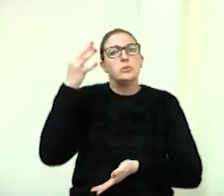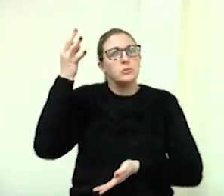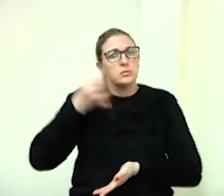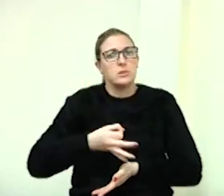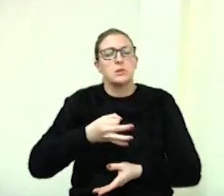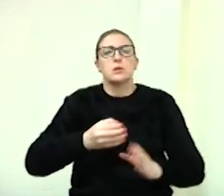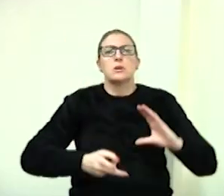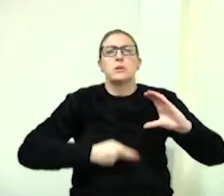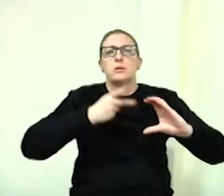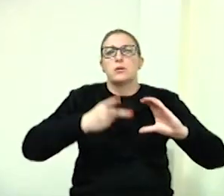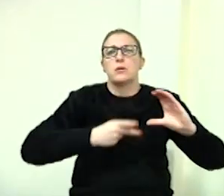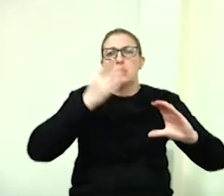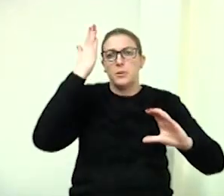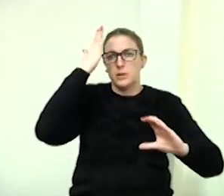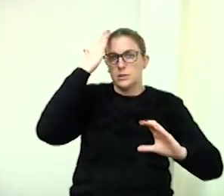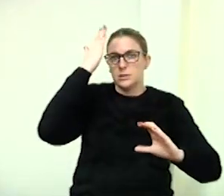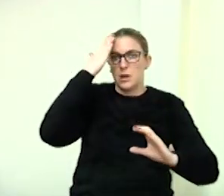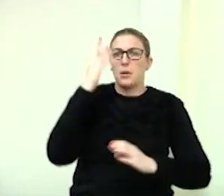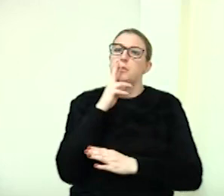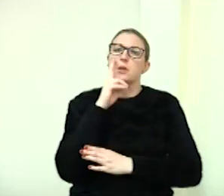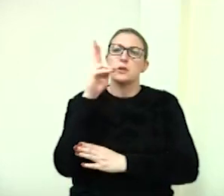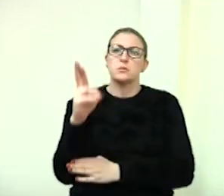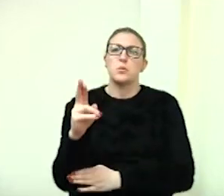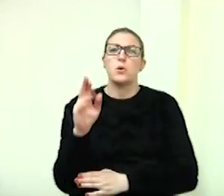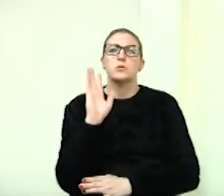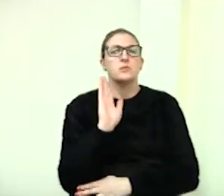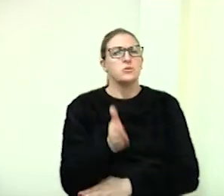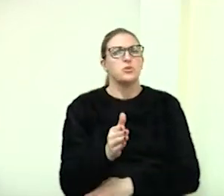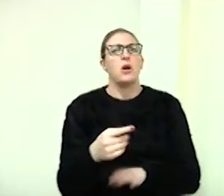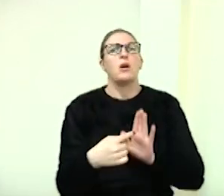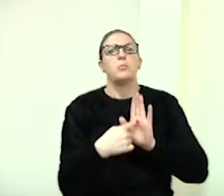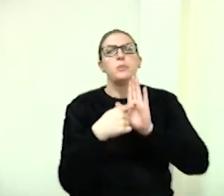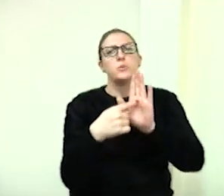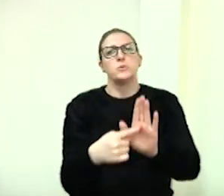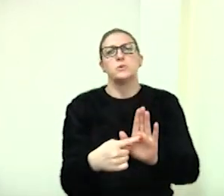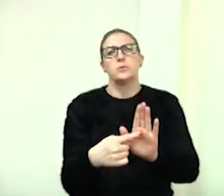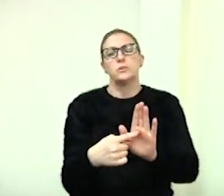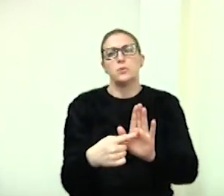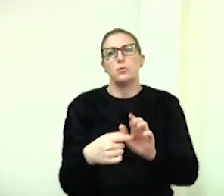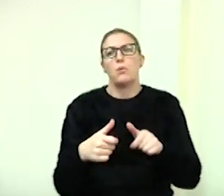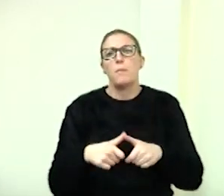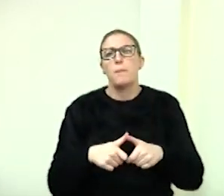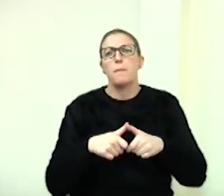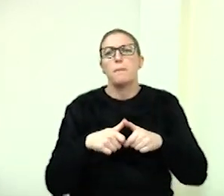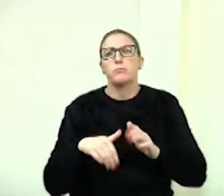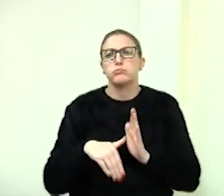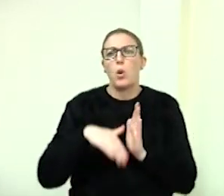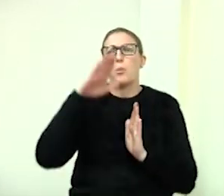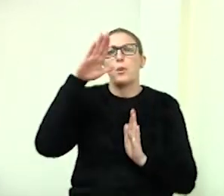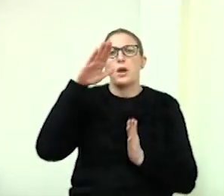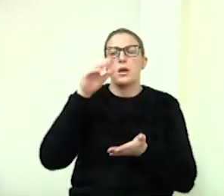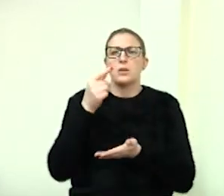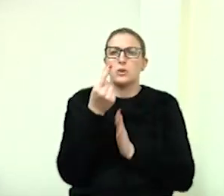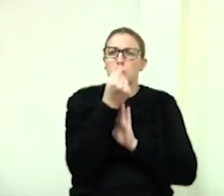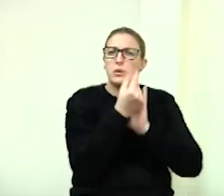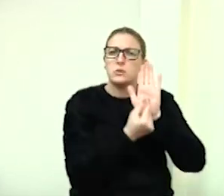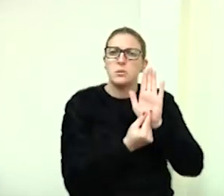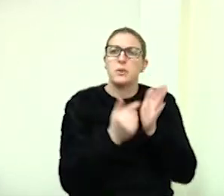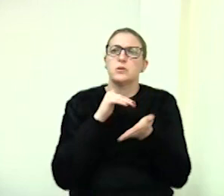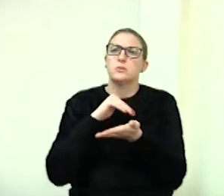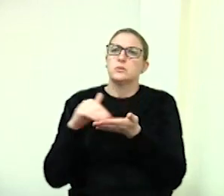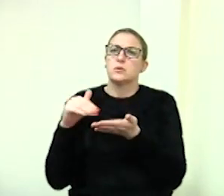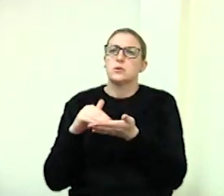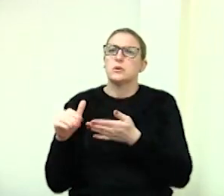Legislativa sabe dar resposta e já tem mostrado com ampliação de orçamentos da Secretaria de Assistência Social a